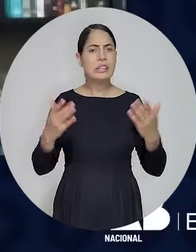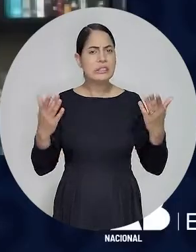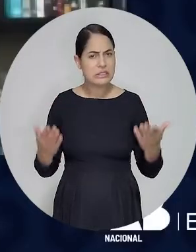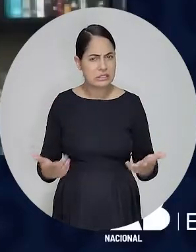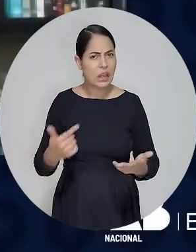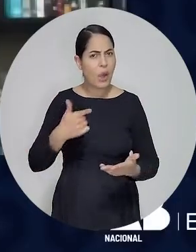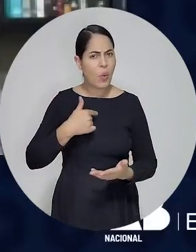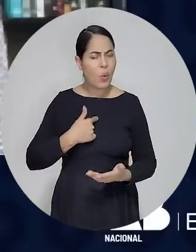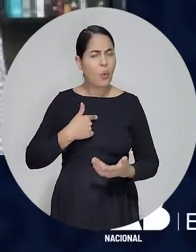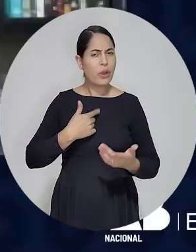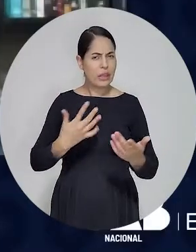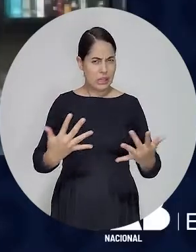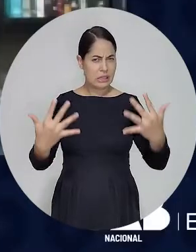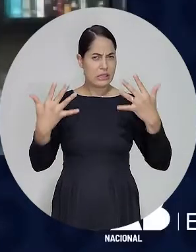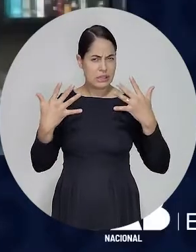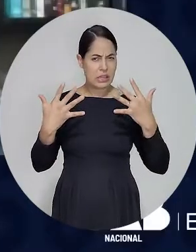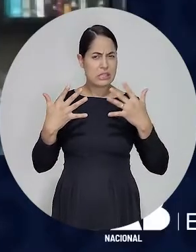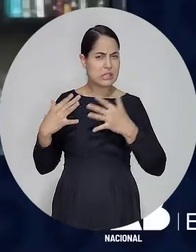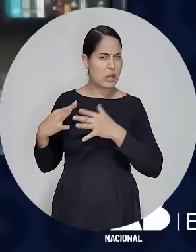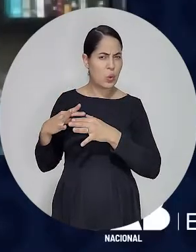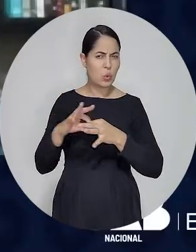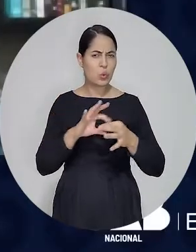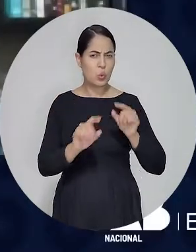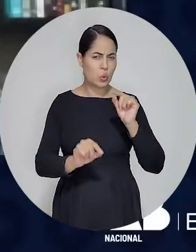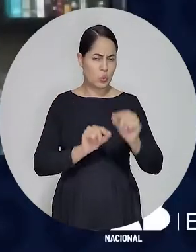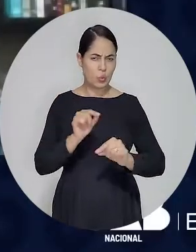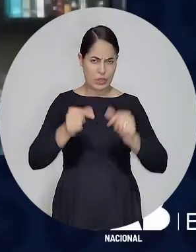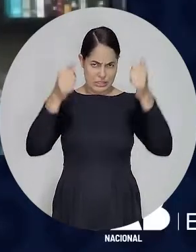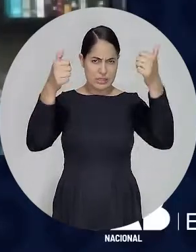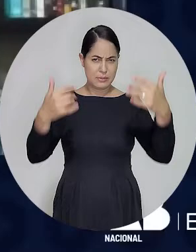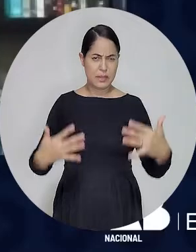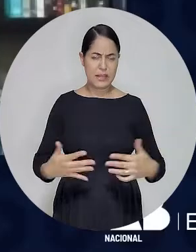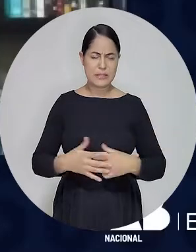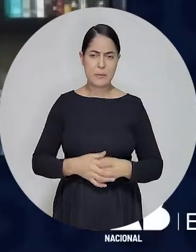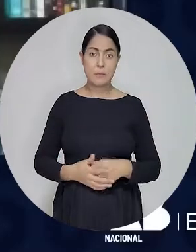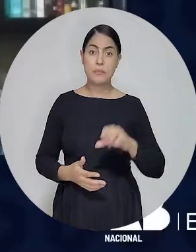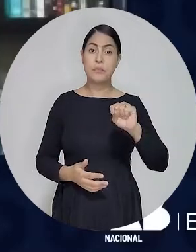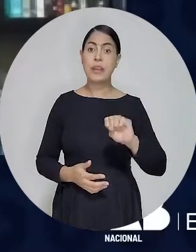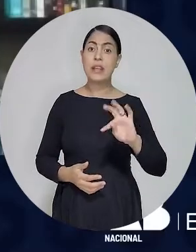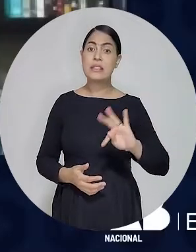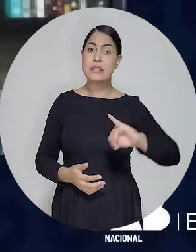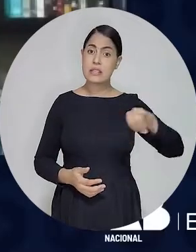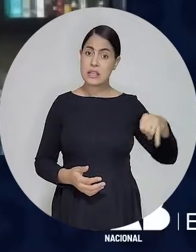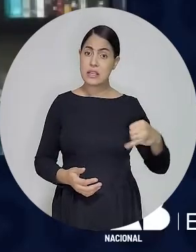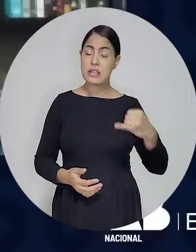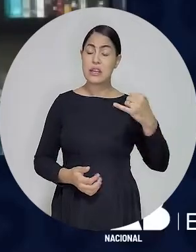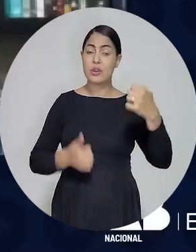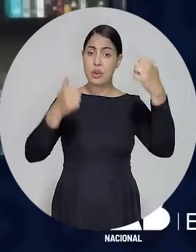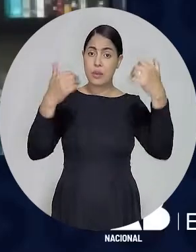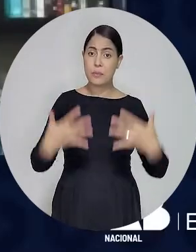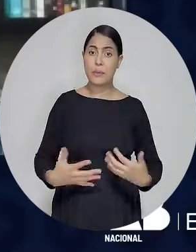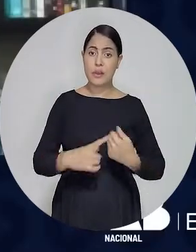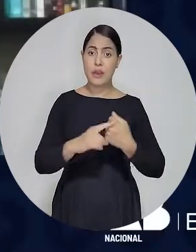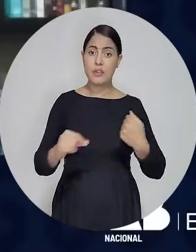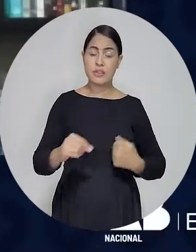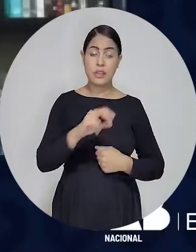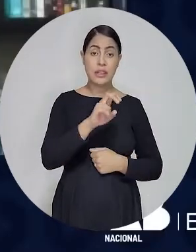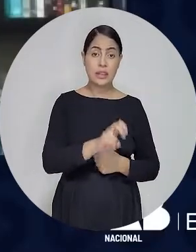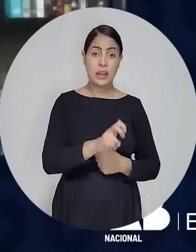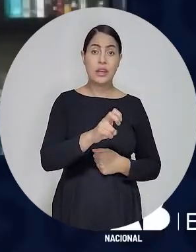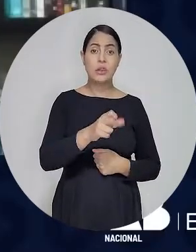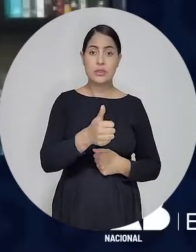Eu queria chamar a atenção para um posicionamento agora recente do STJ, que interpreta esse